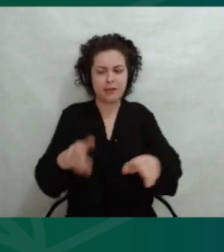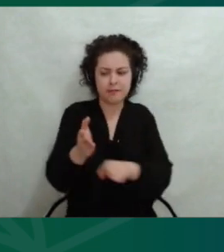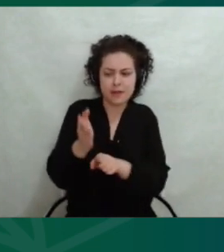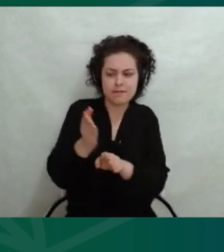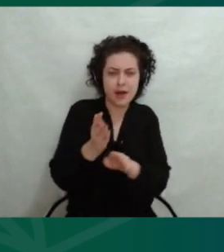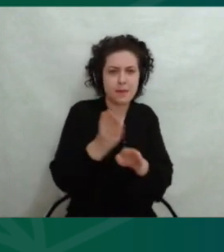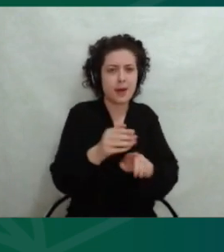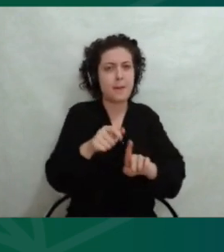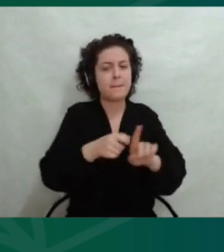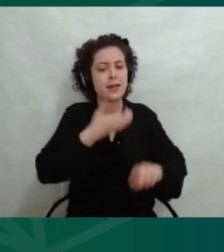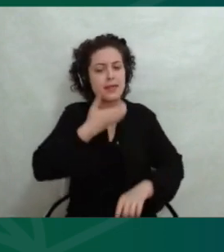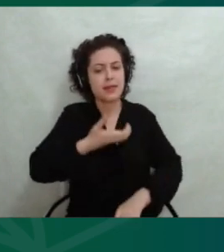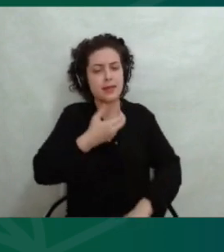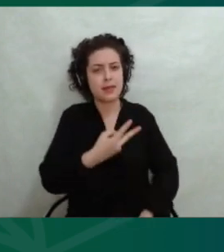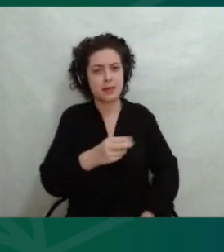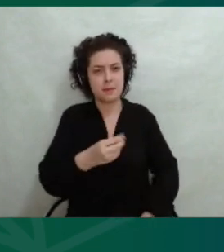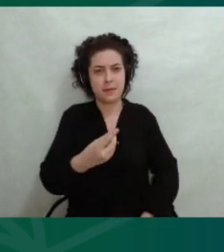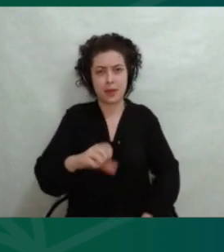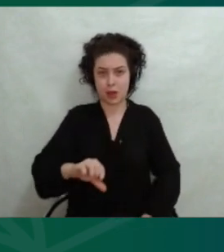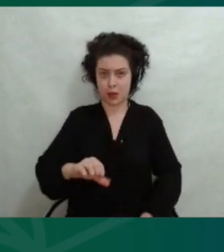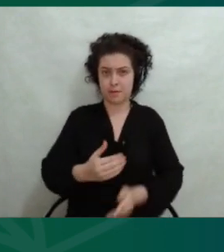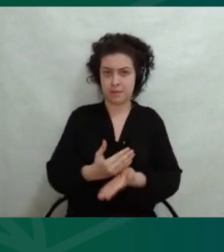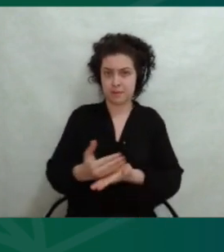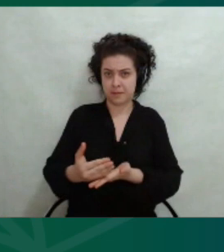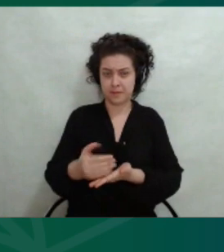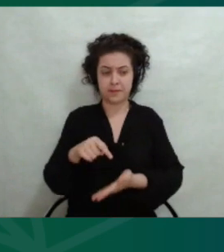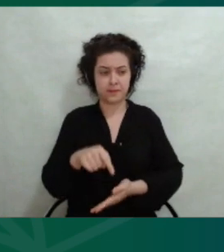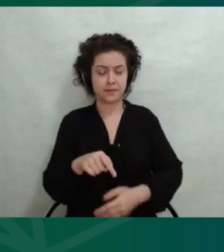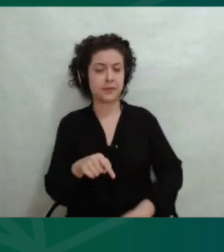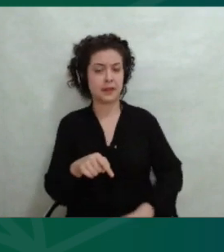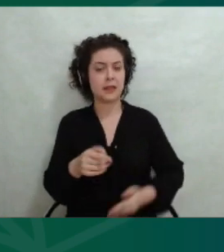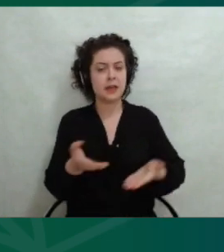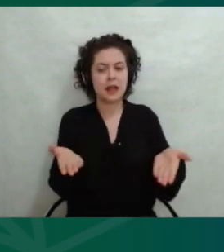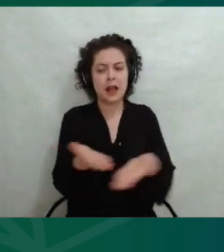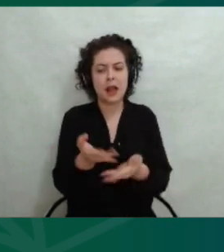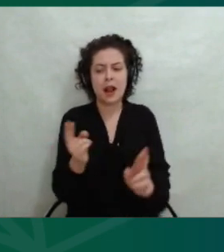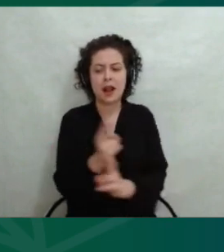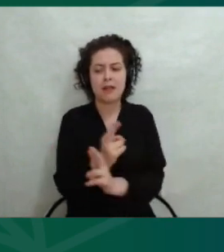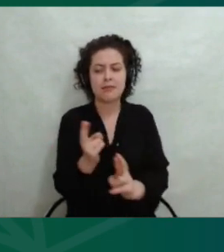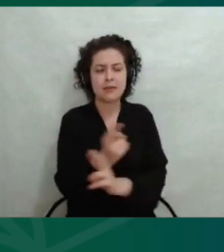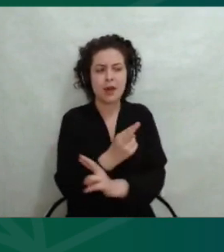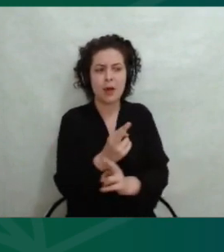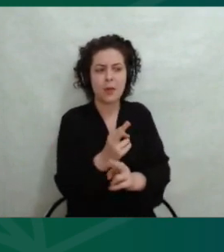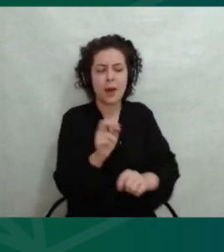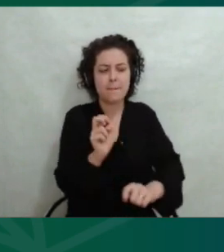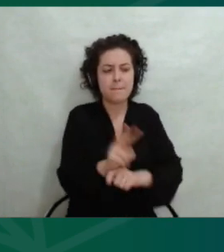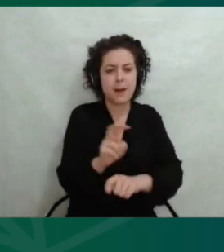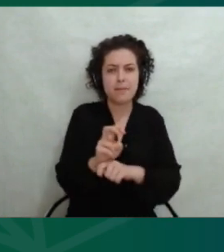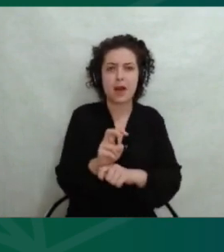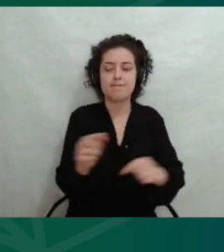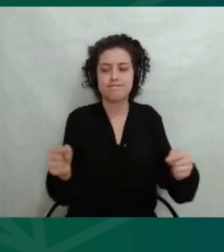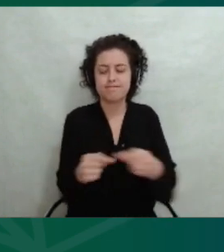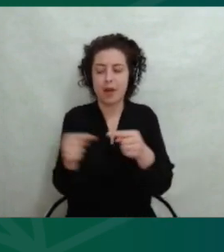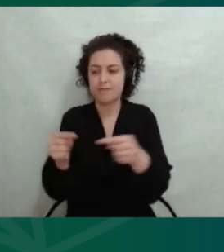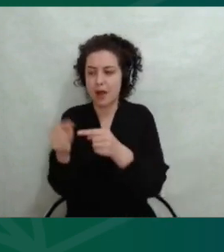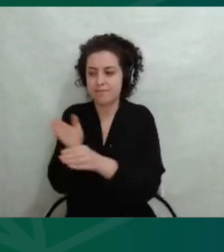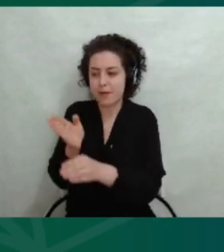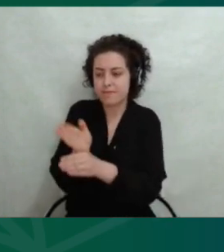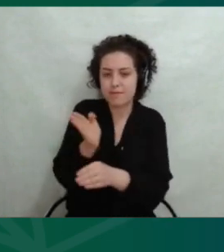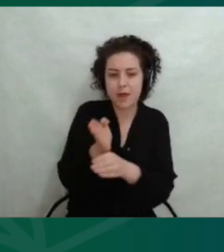dezembro de 2019, e essa relação epidemiológica foi tão importante que levou